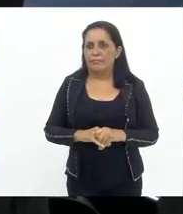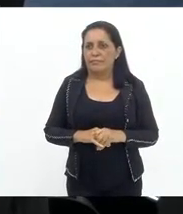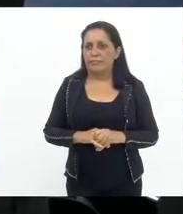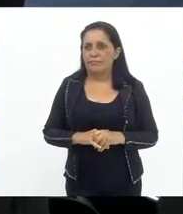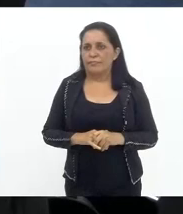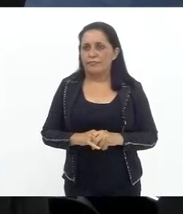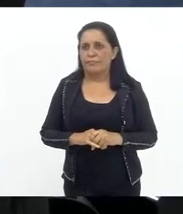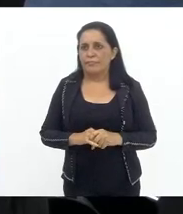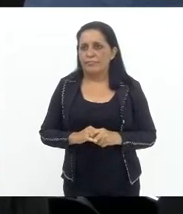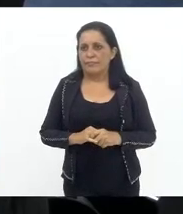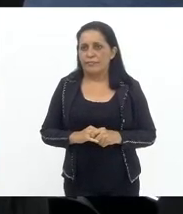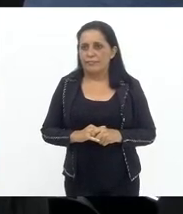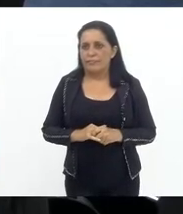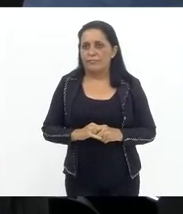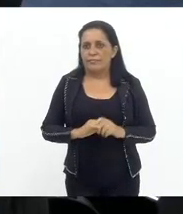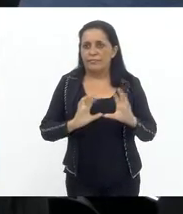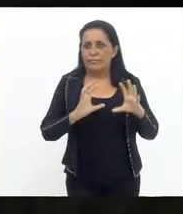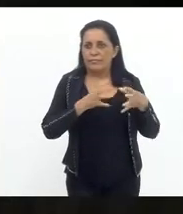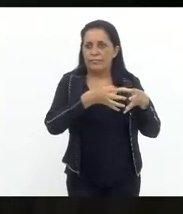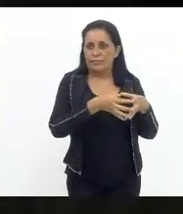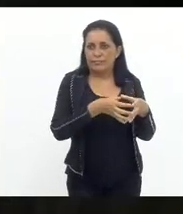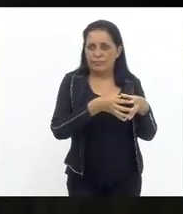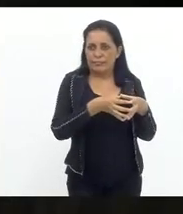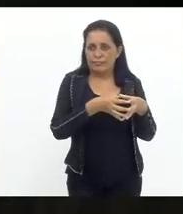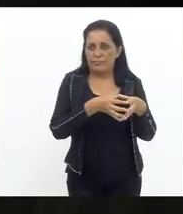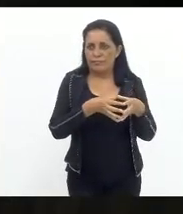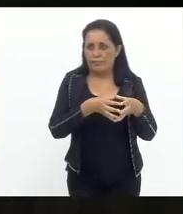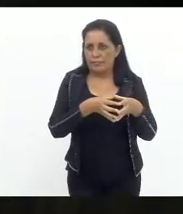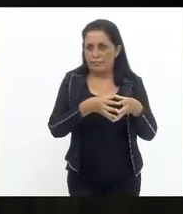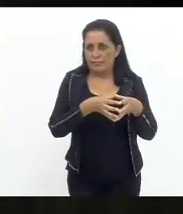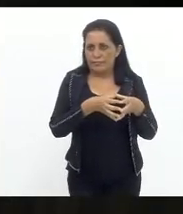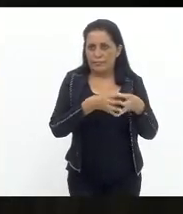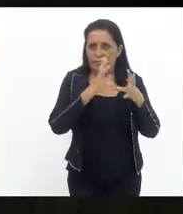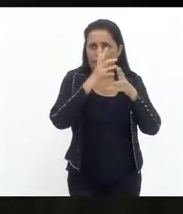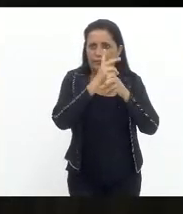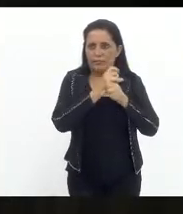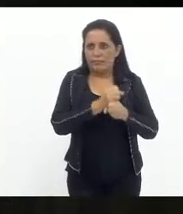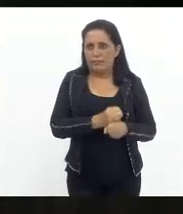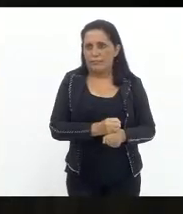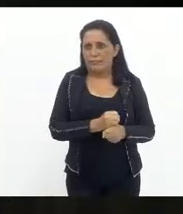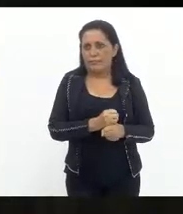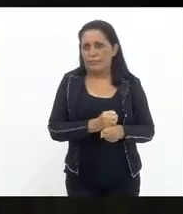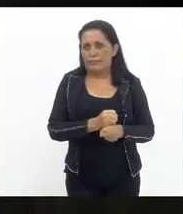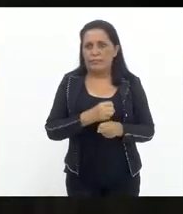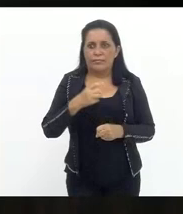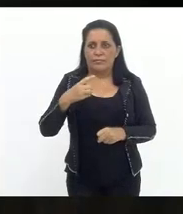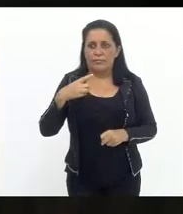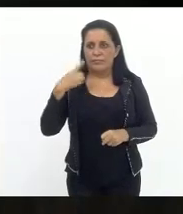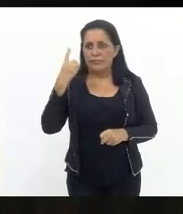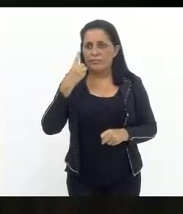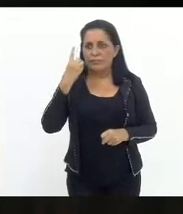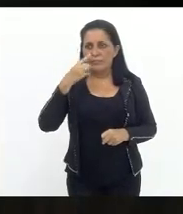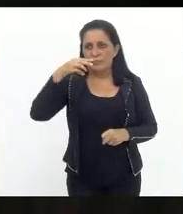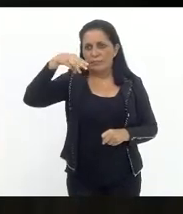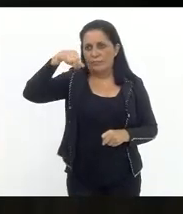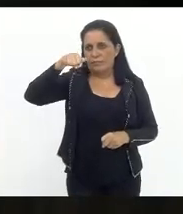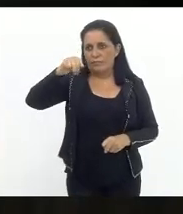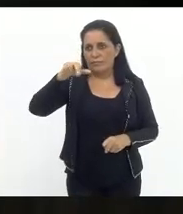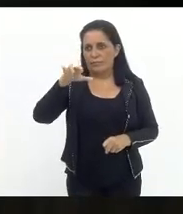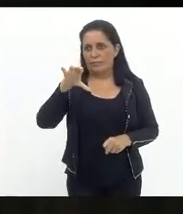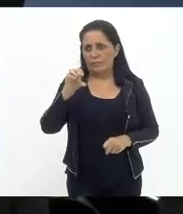Pela Comissão de Orçamento, Deputado Márcio Pacheco.